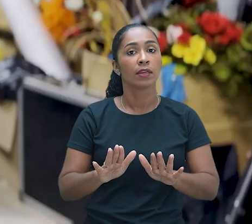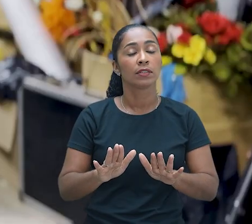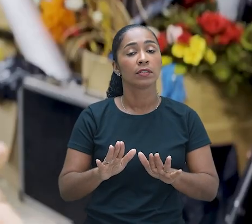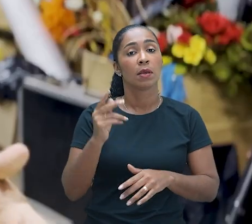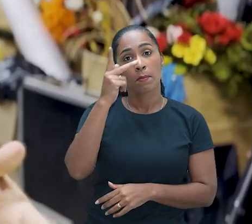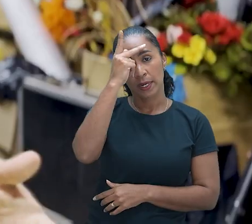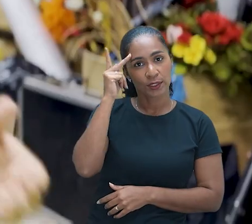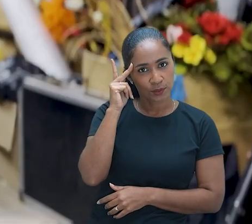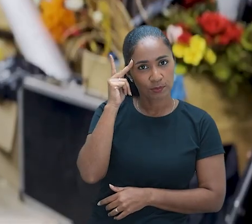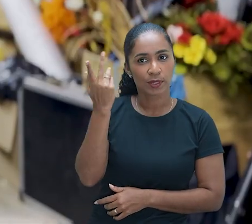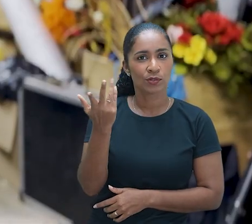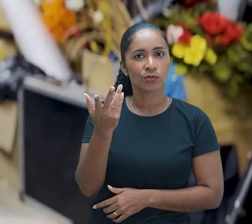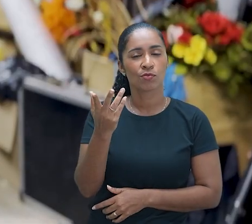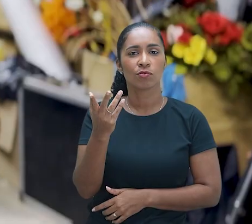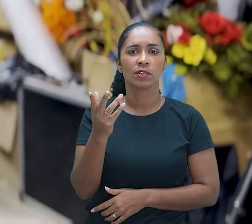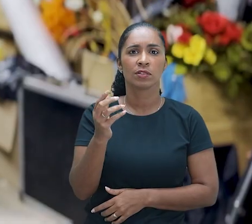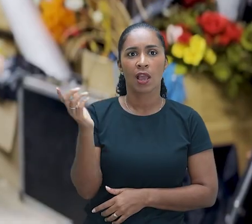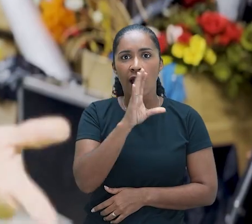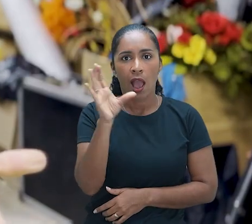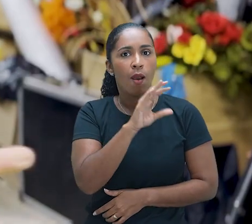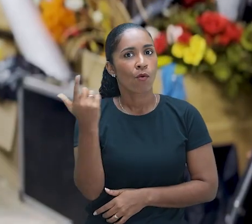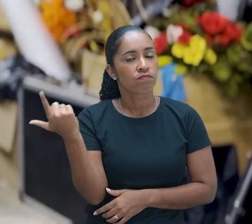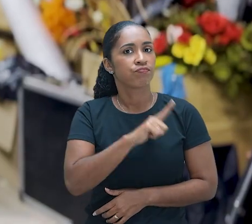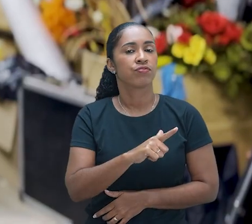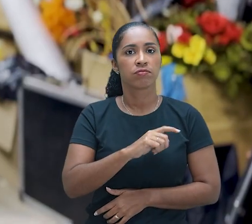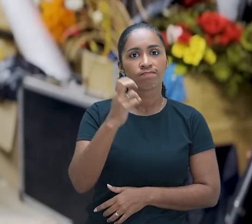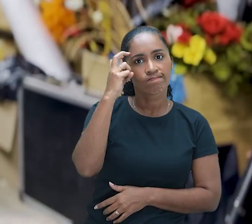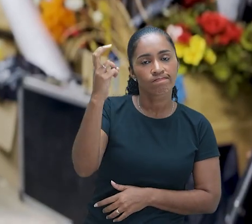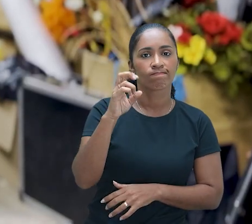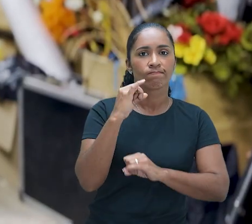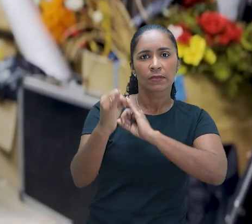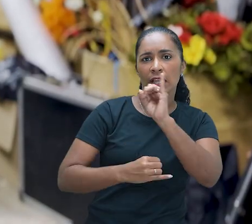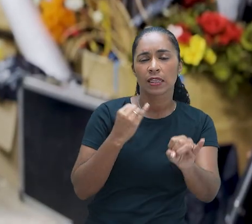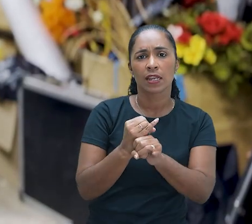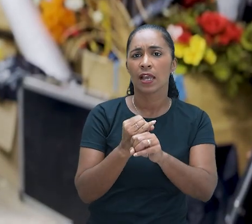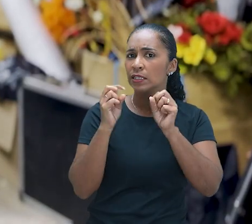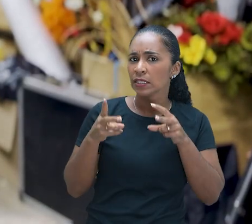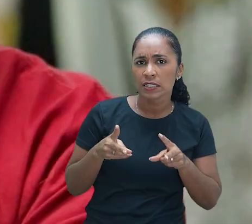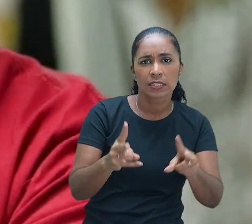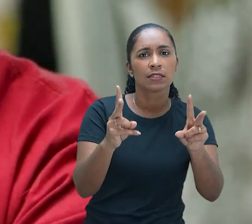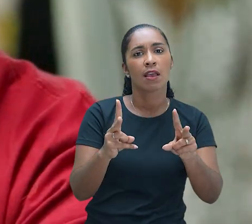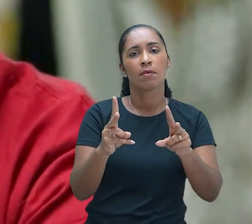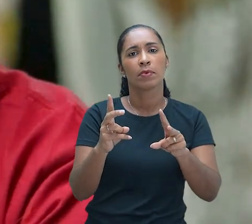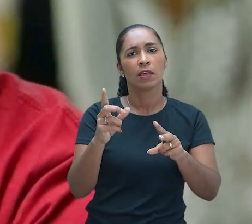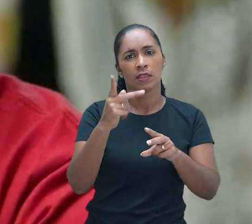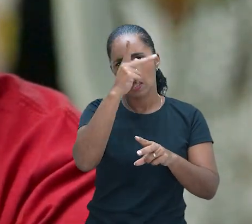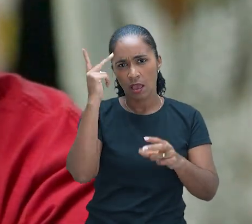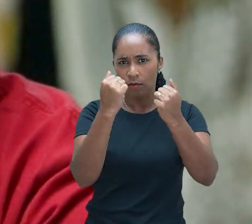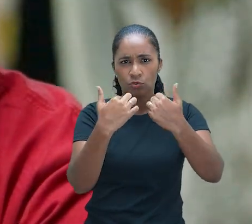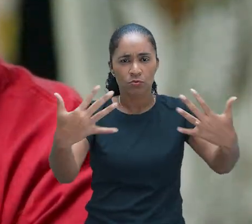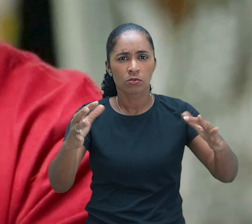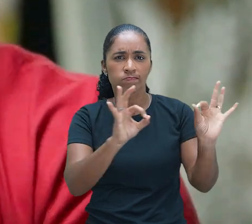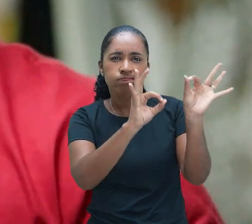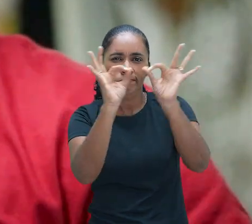mas mesmo para quem era muito ágil com essas coisas, era colocar sempre o público um ponto